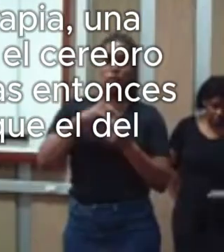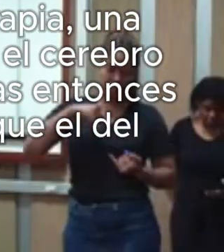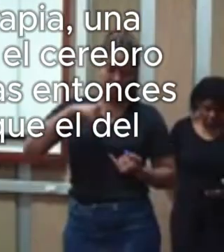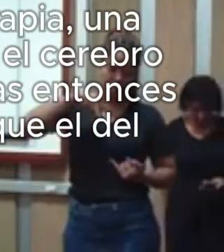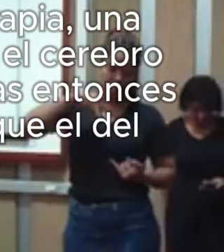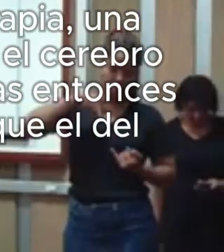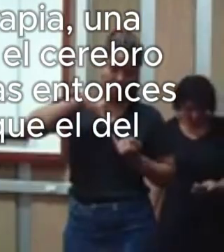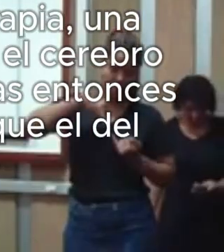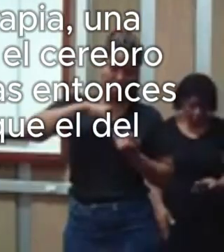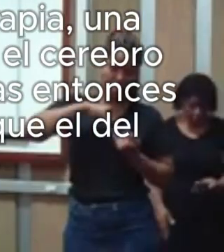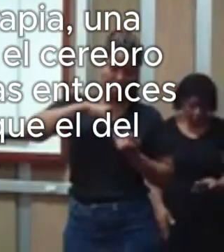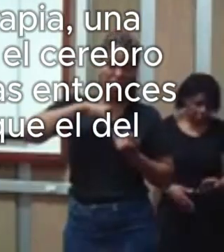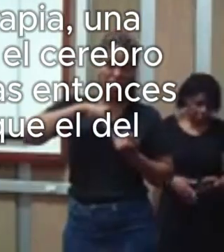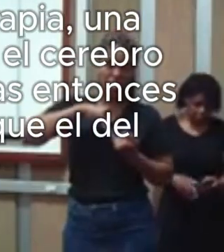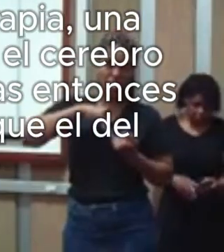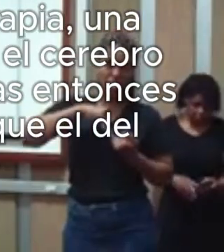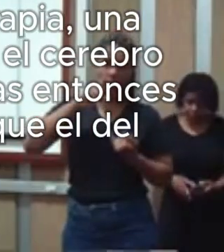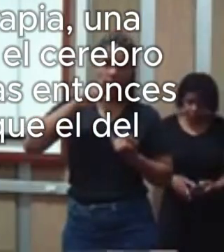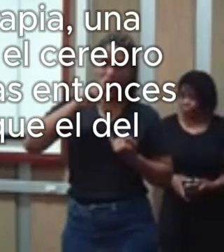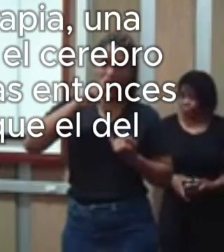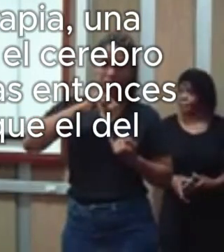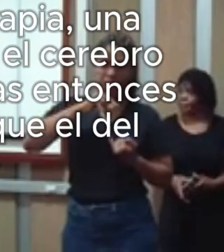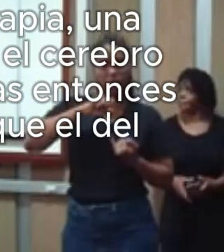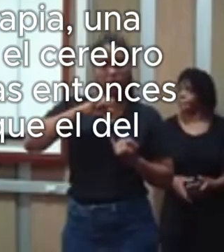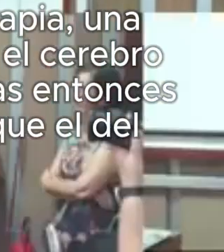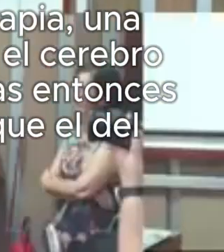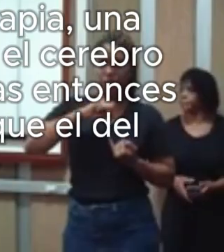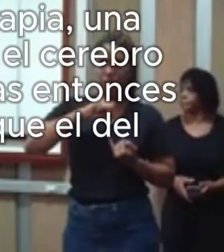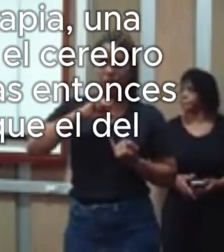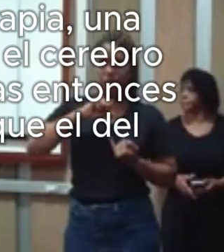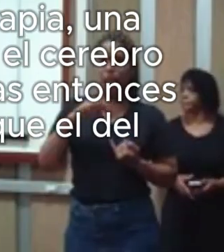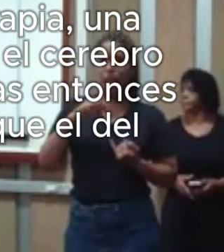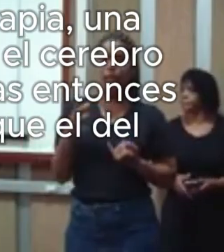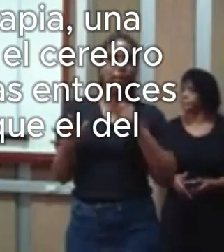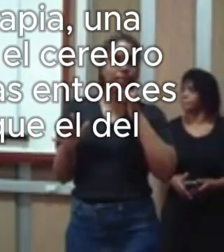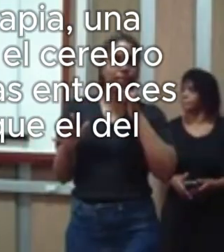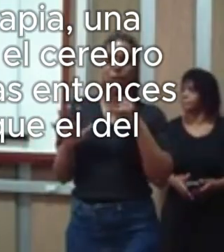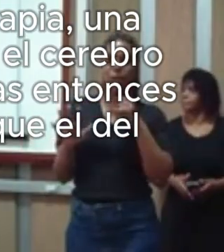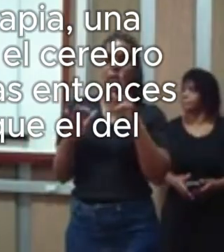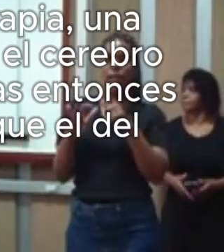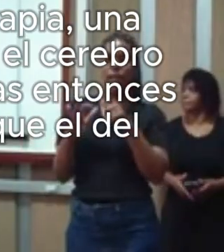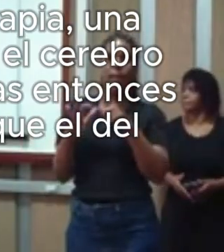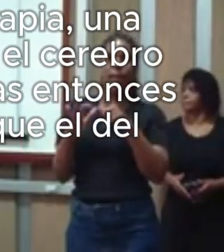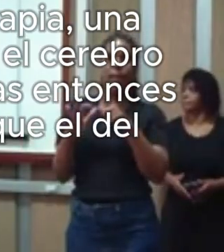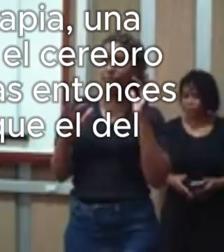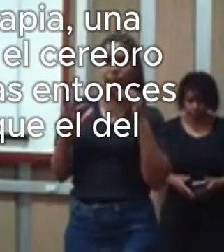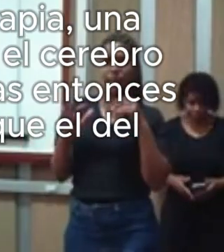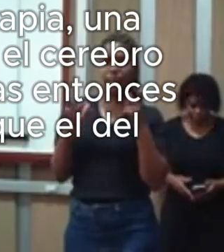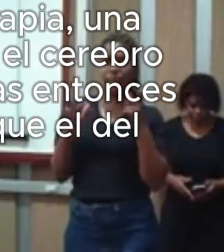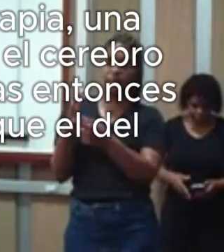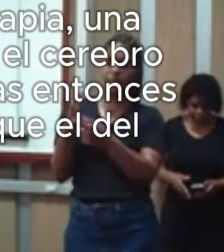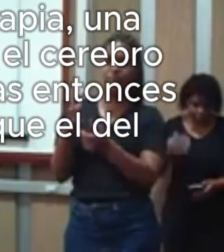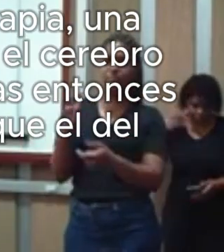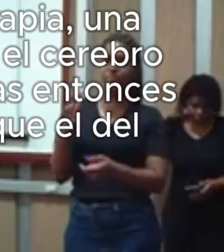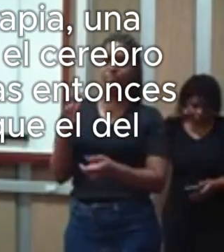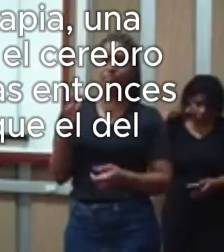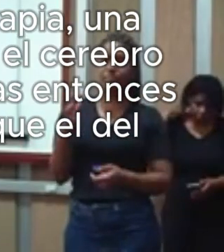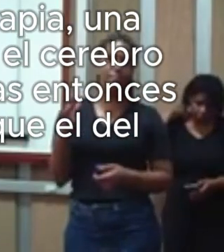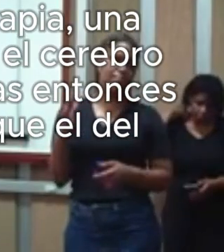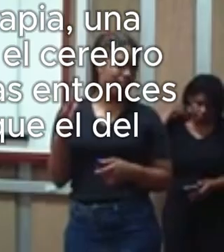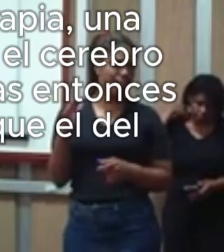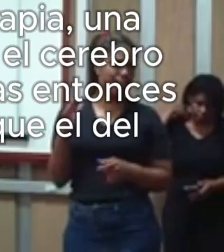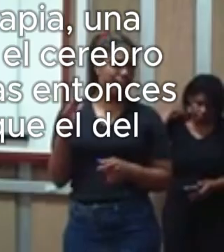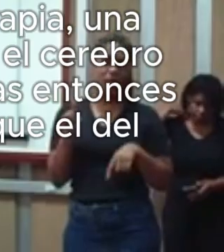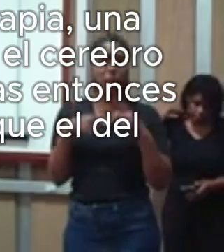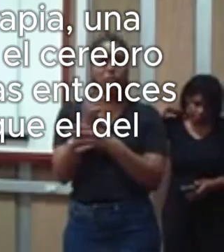Você querer mexer esse dedo, mexer esse. Aí você faz uma fisioterapia, uma adaptaçãozinha, daqui a pouco você já acertou.